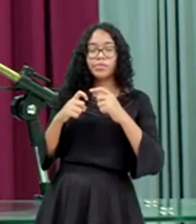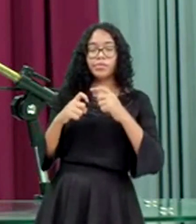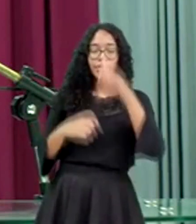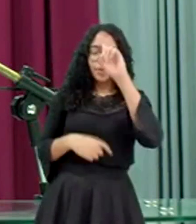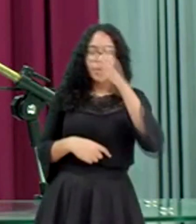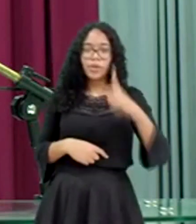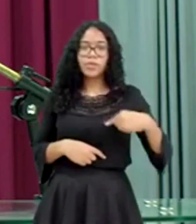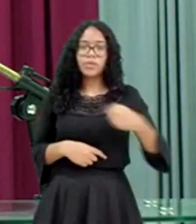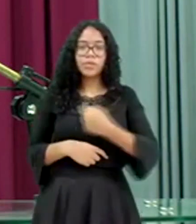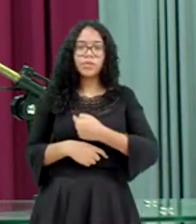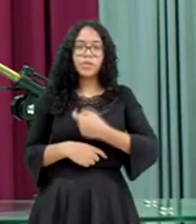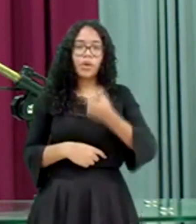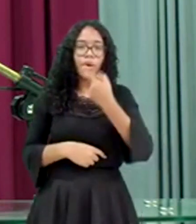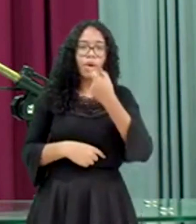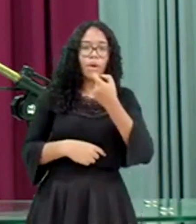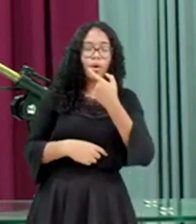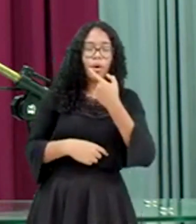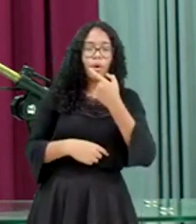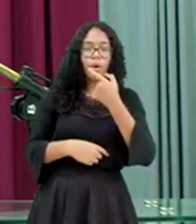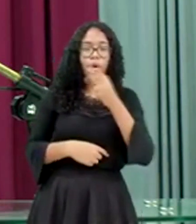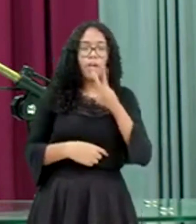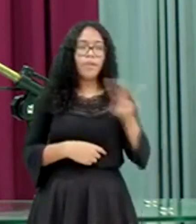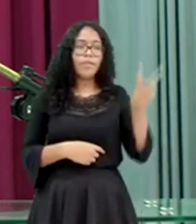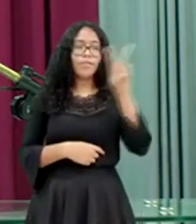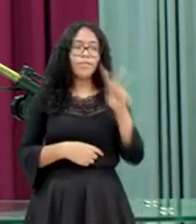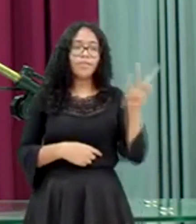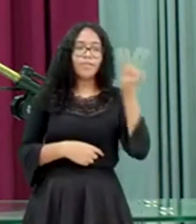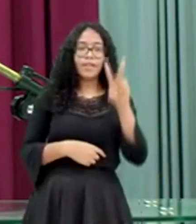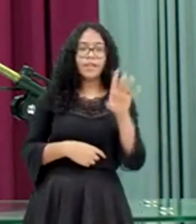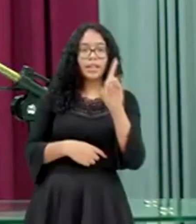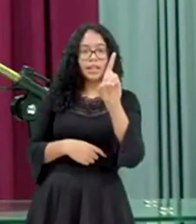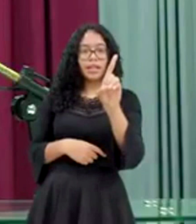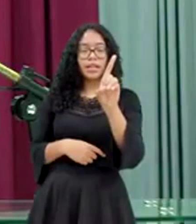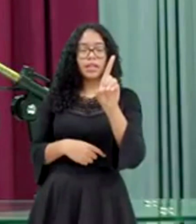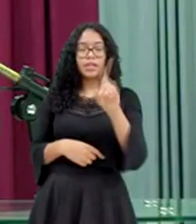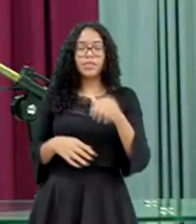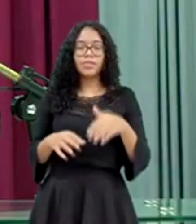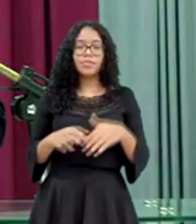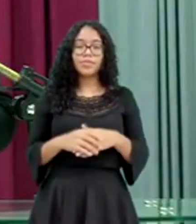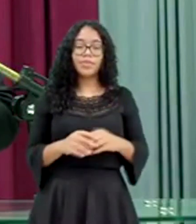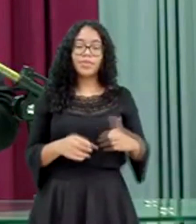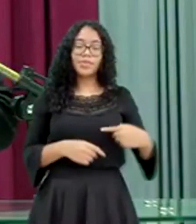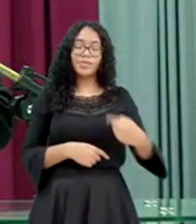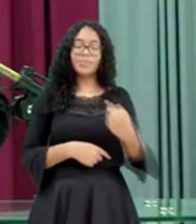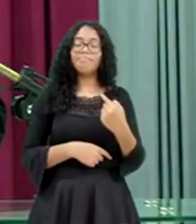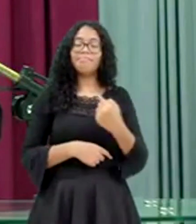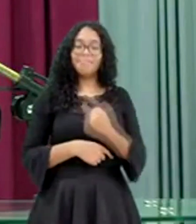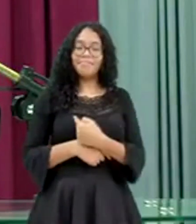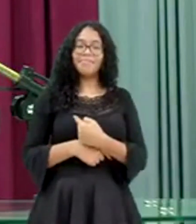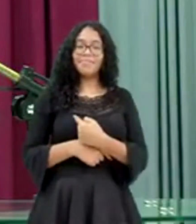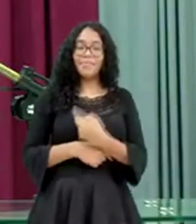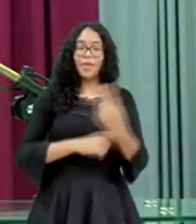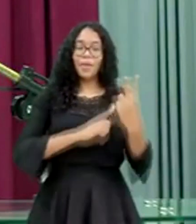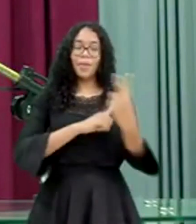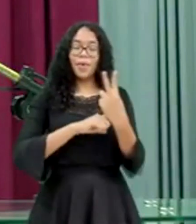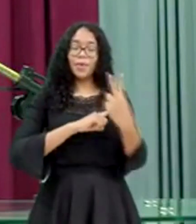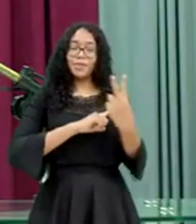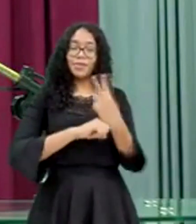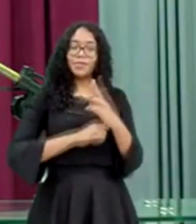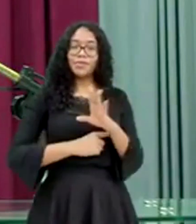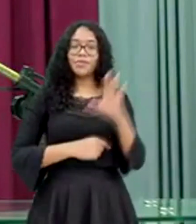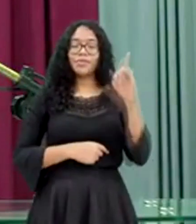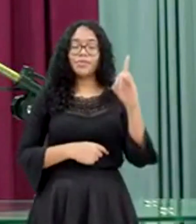e o nosso Deus é escudo. Nós estamos blindados no Senhor. Nós